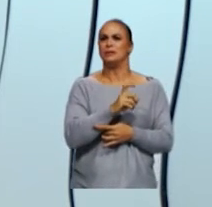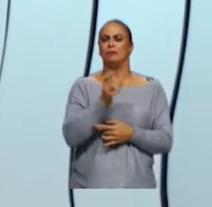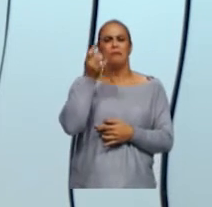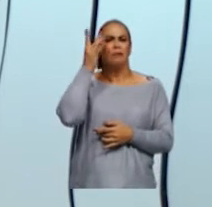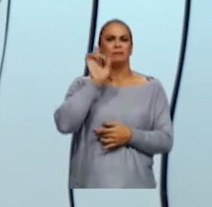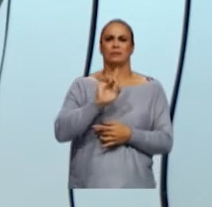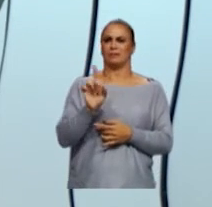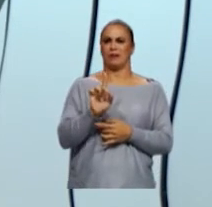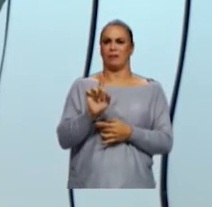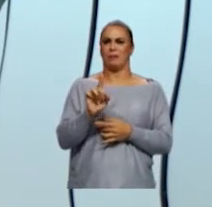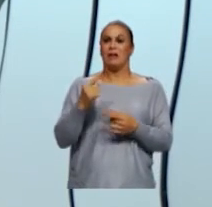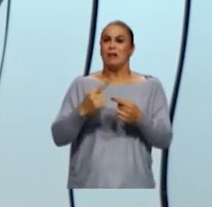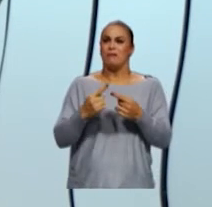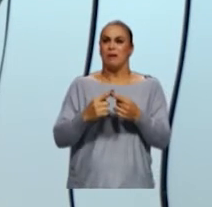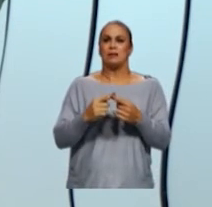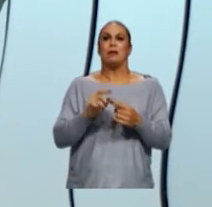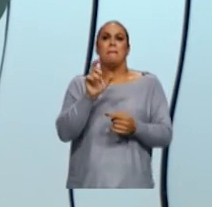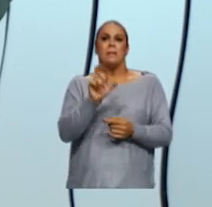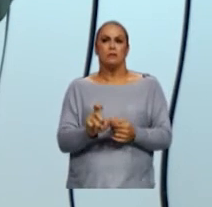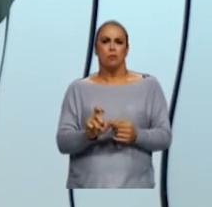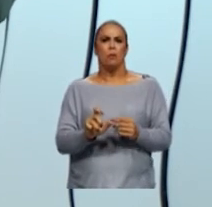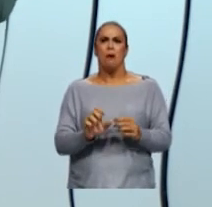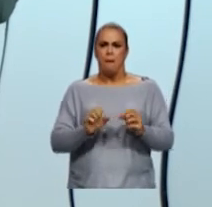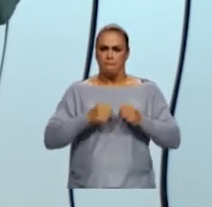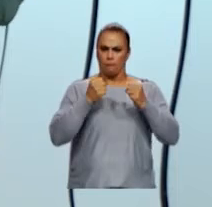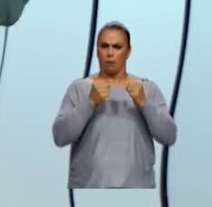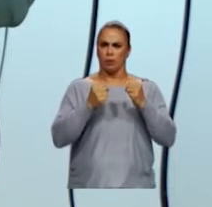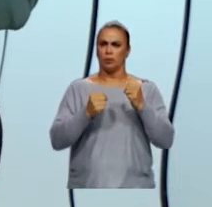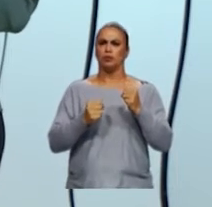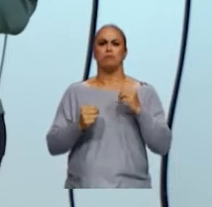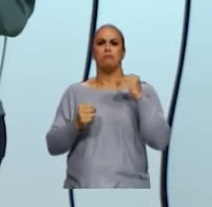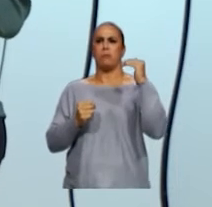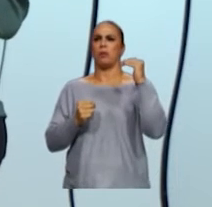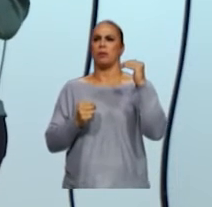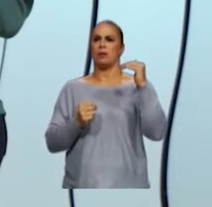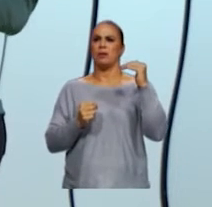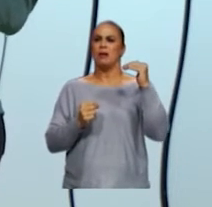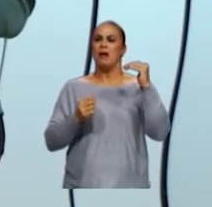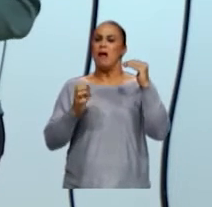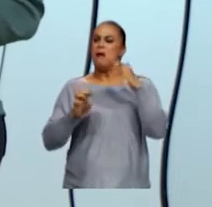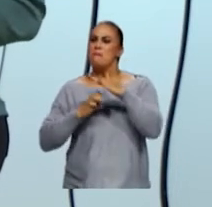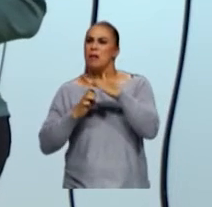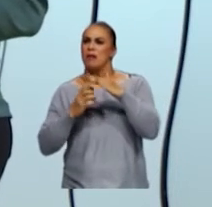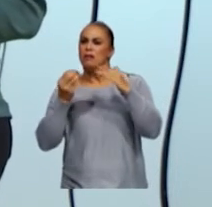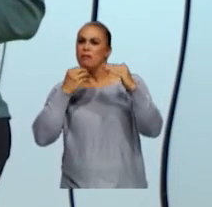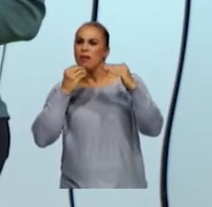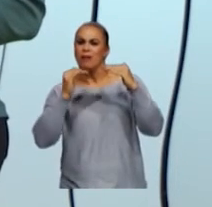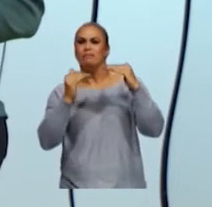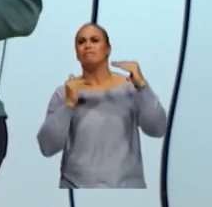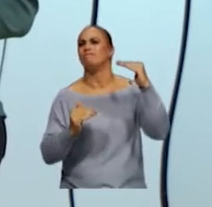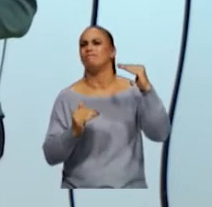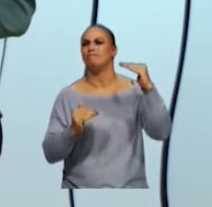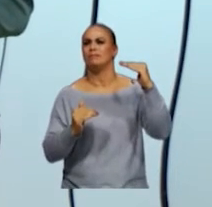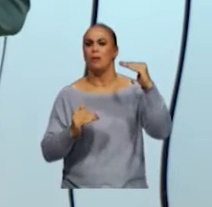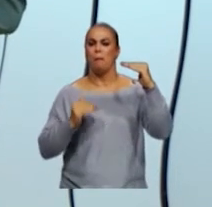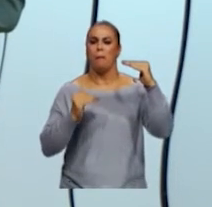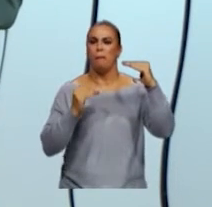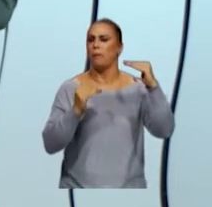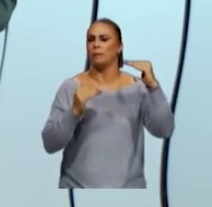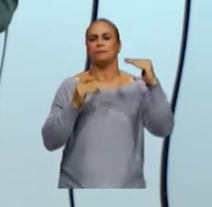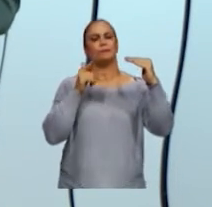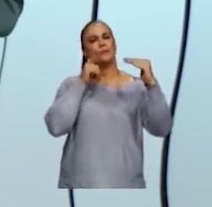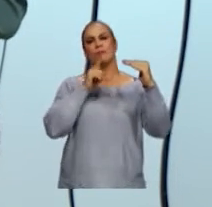aquelas pequenas empresas, elas têm dificuldade de se manterem no mercado. A gente vai conversar um pouquinho sobre isso